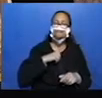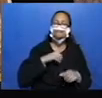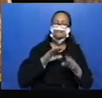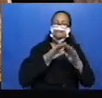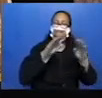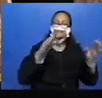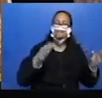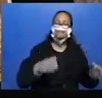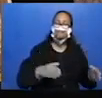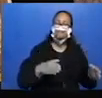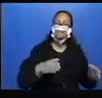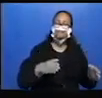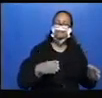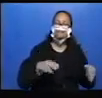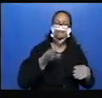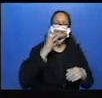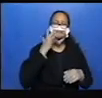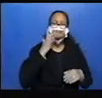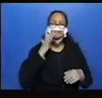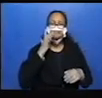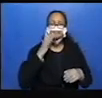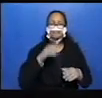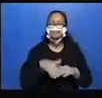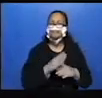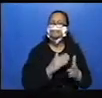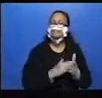tesouros. Todas essas palavras são o quê?